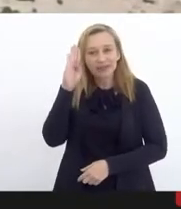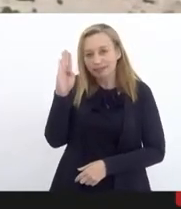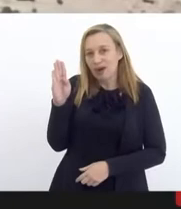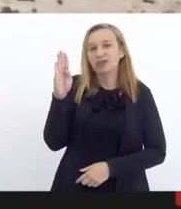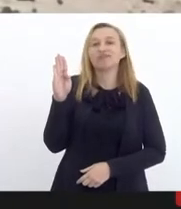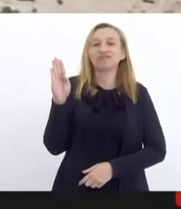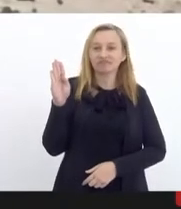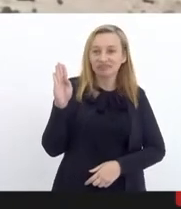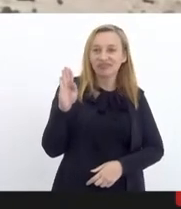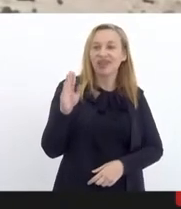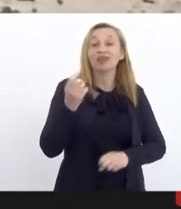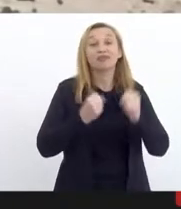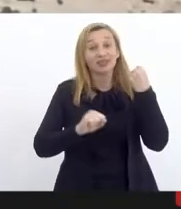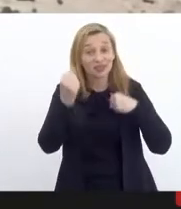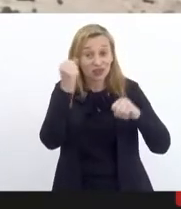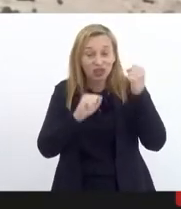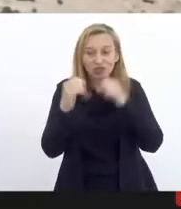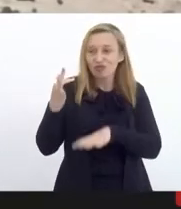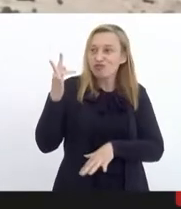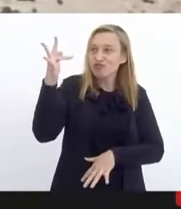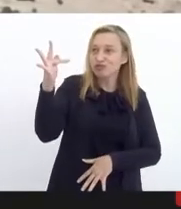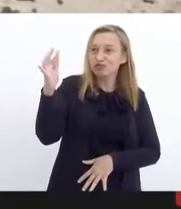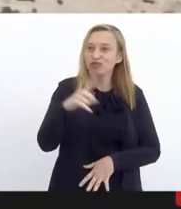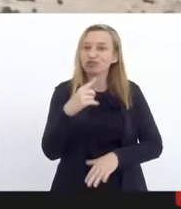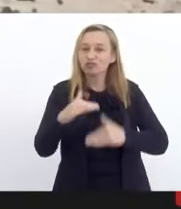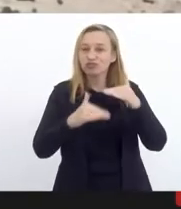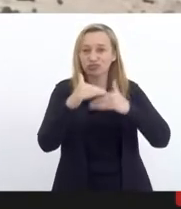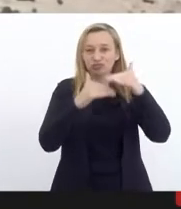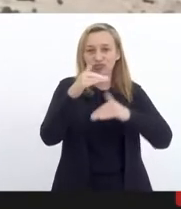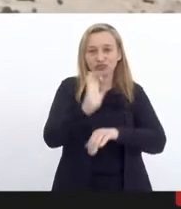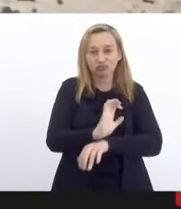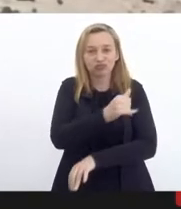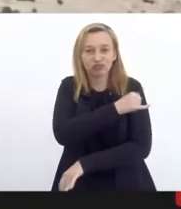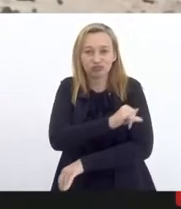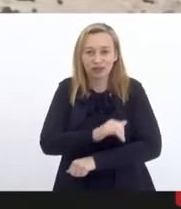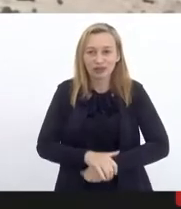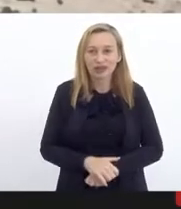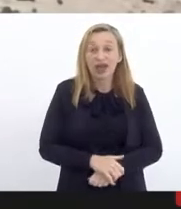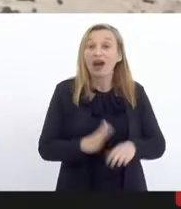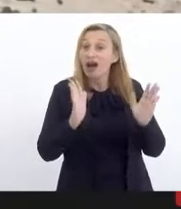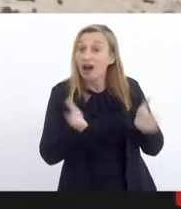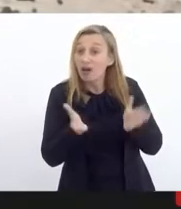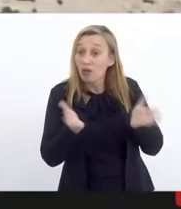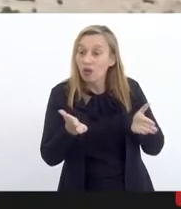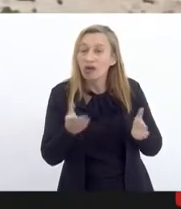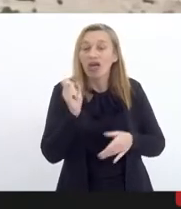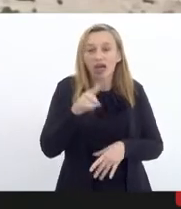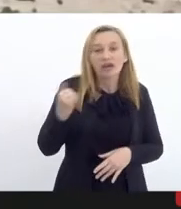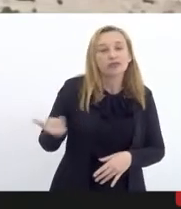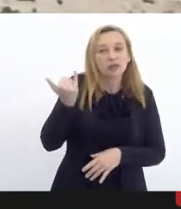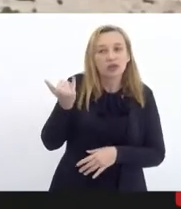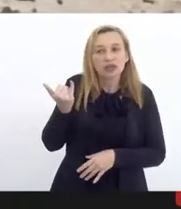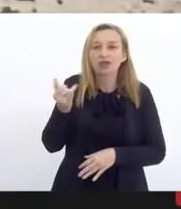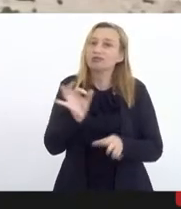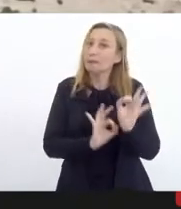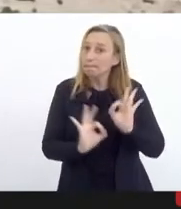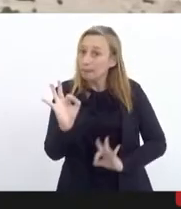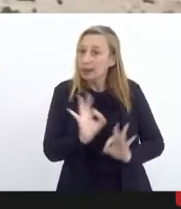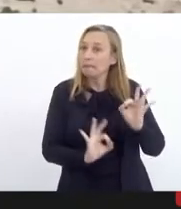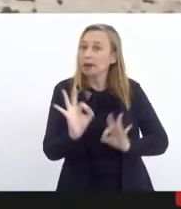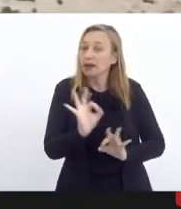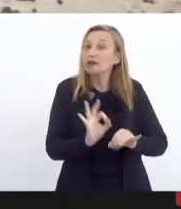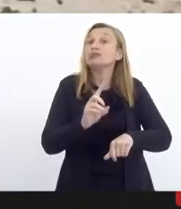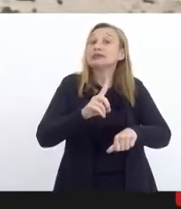fundamental para a industrialização futura e para o desenvolvimento do Estado do Rio de Janeiro. Agora, é importante a gente estar preparado para